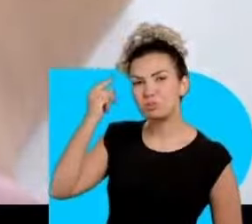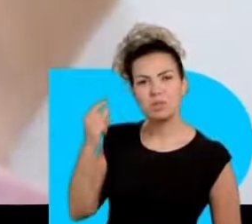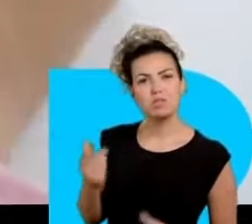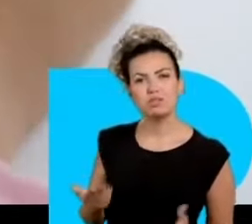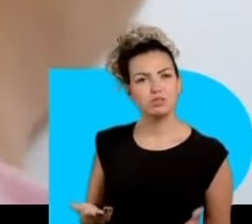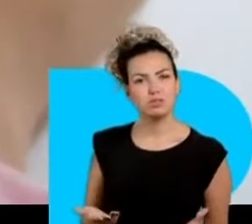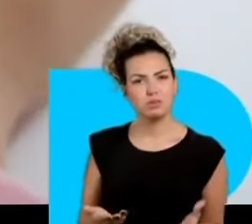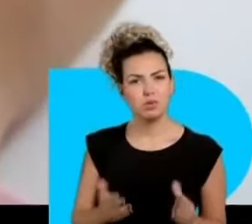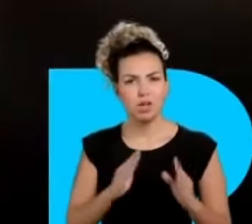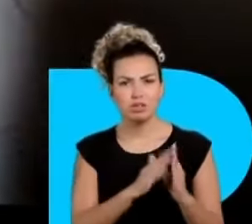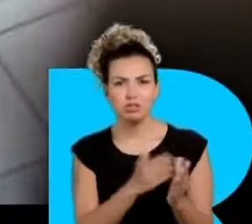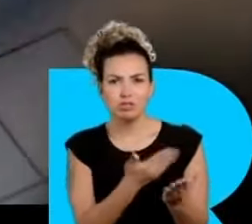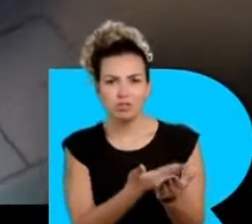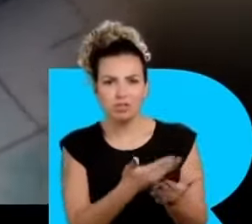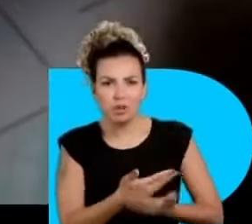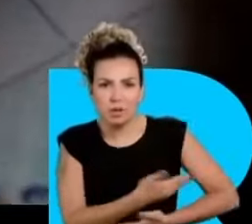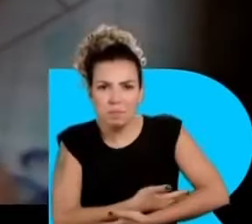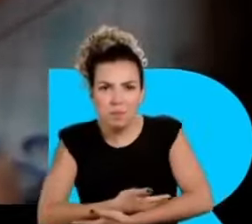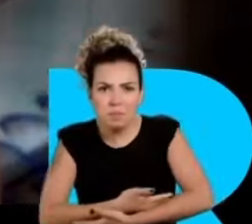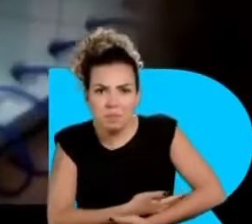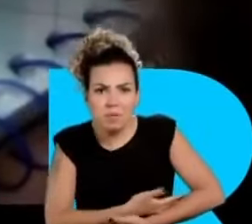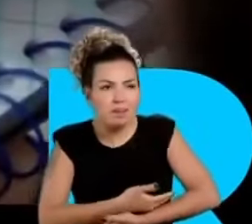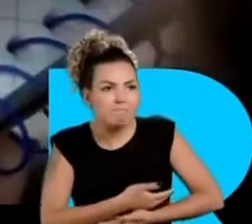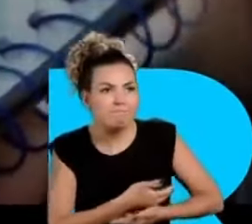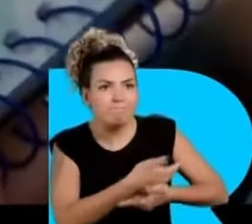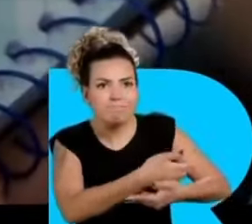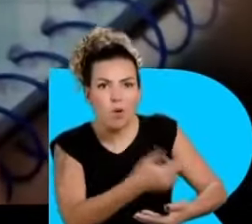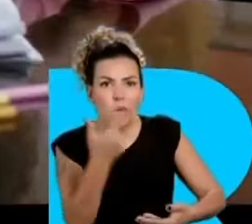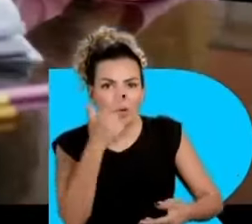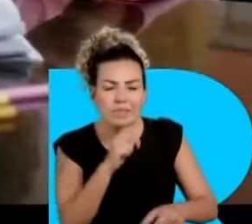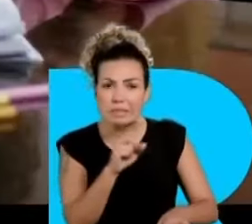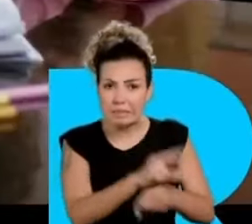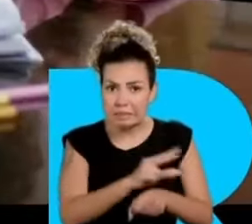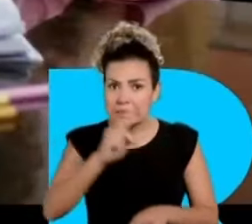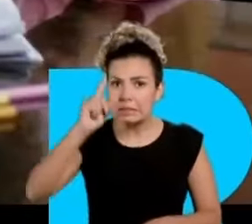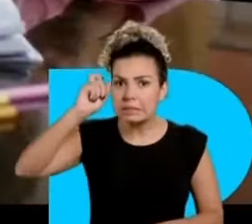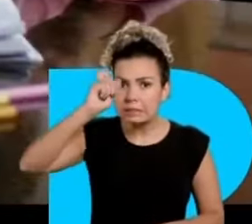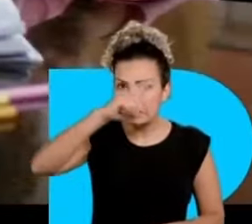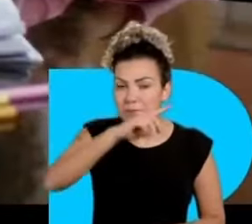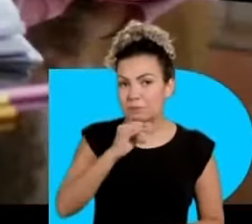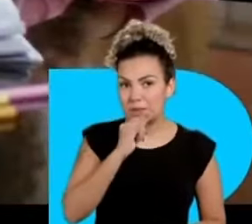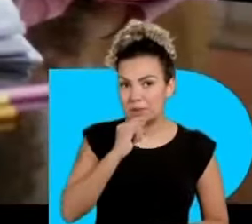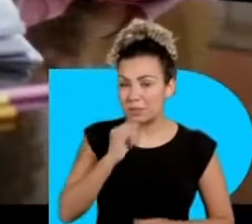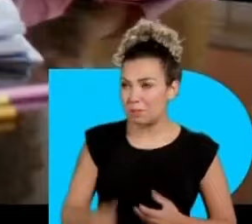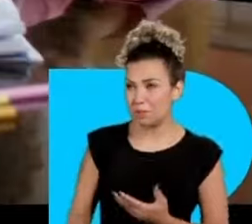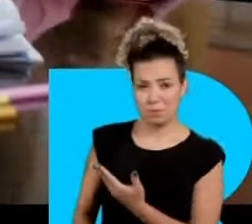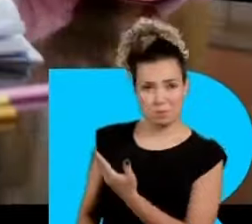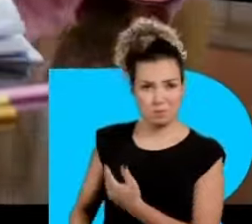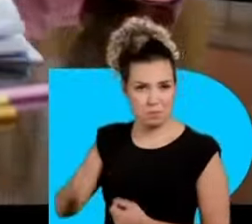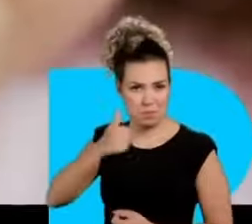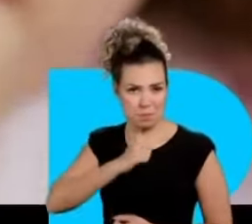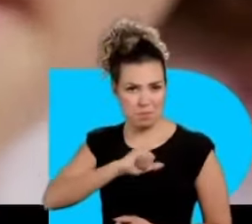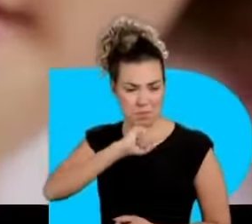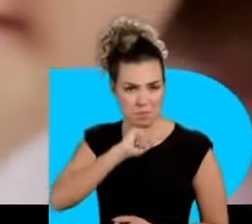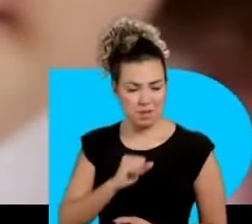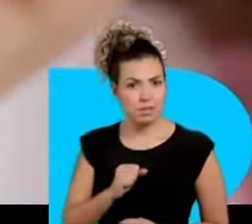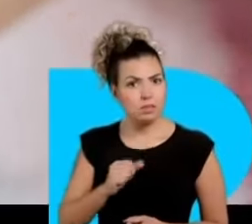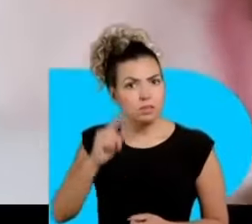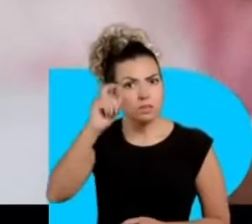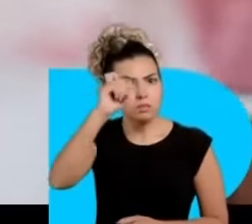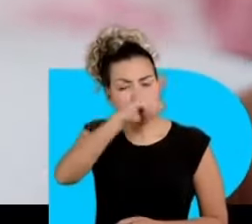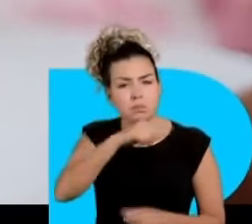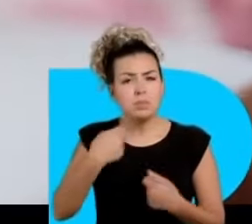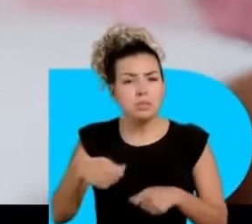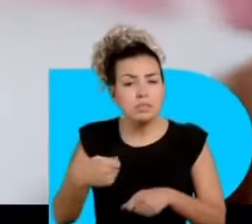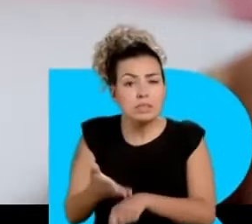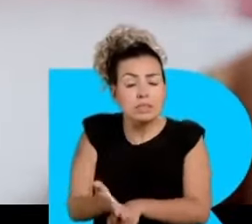Antigamente, conseguir uma vaga na creche era como ganhar na loteria. As mães, como a Tatiana, por exemplo, tinham que acordar